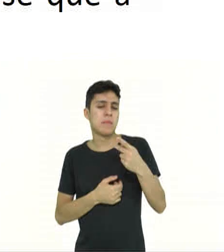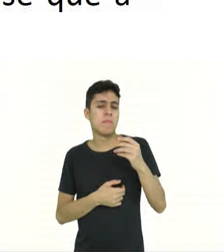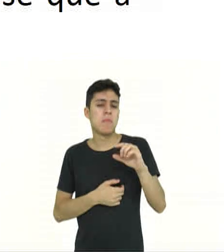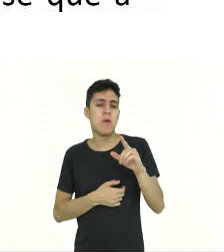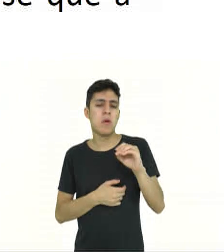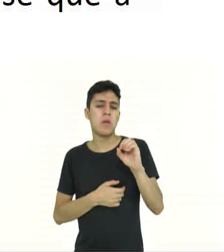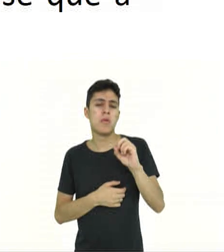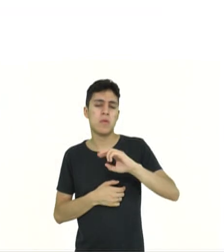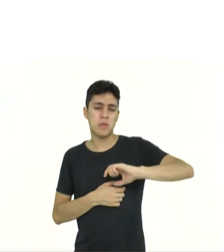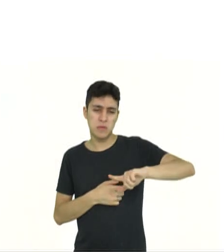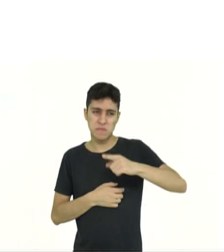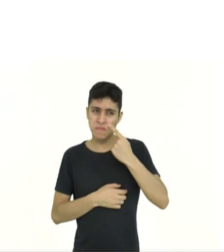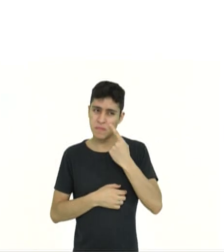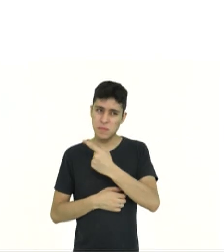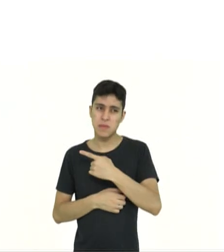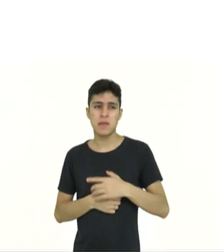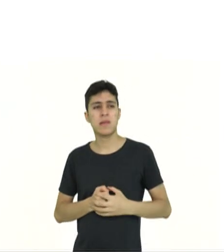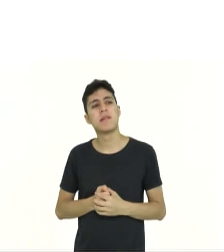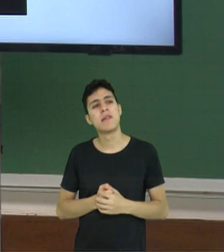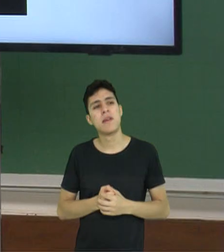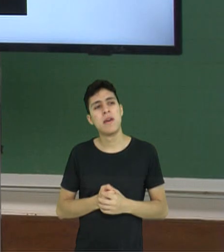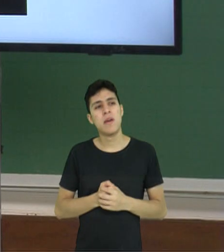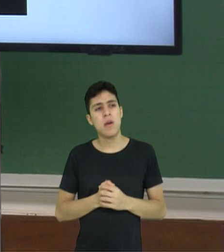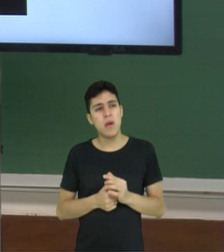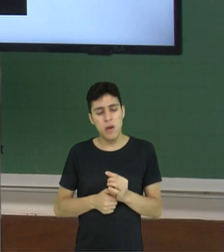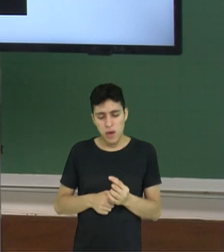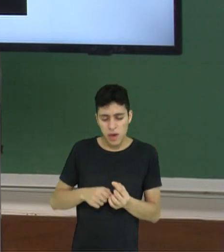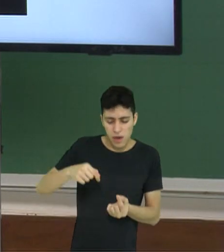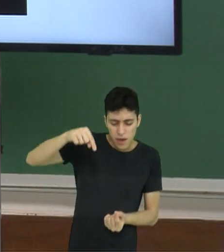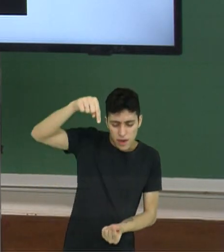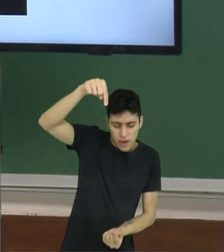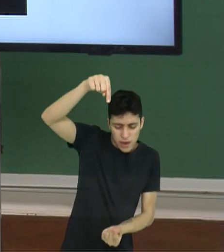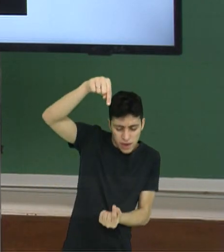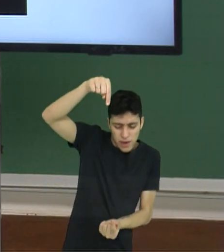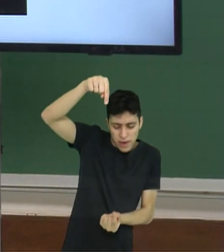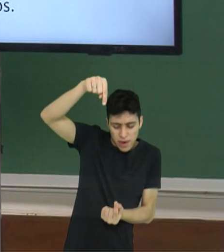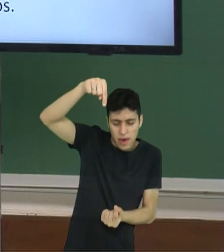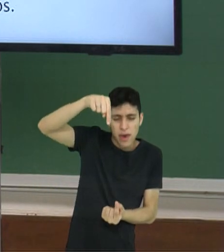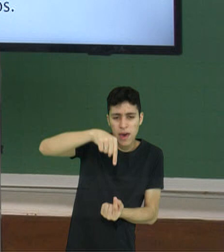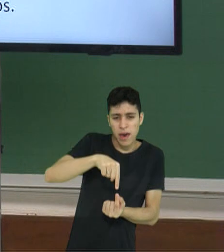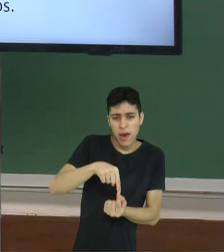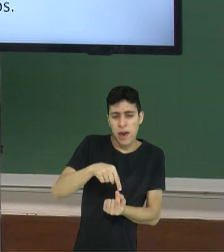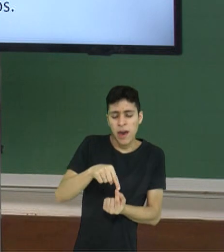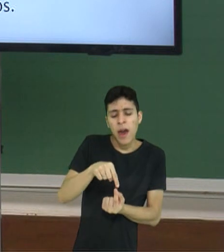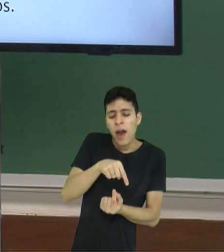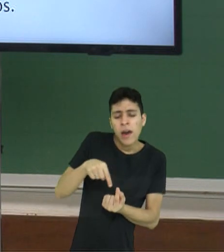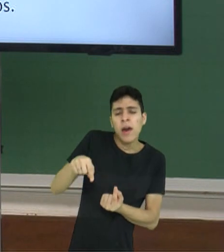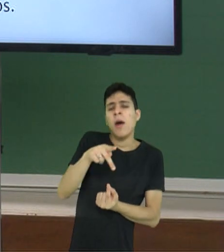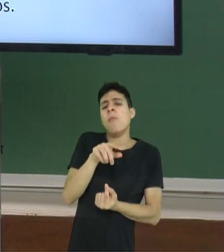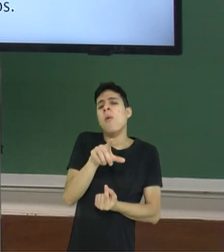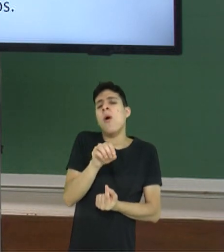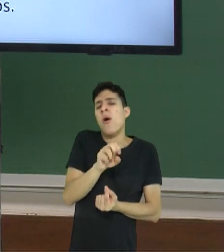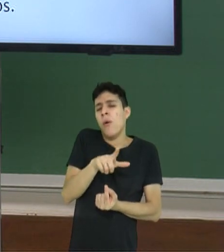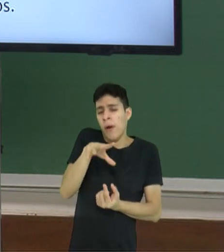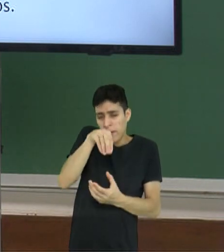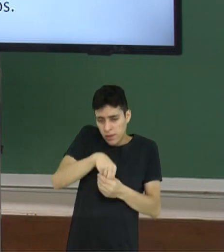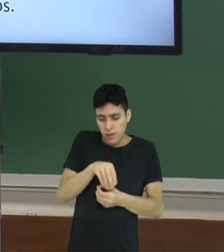nós vimos no mapa, deixa eu voltar aqui o mapa para vocês, o Polo Sul, ó, esse centro aqui da Antártida.